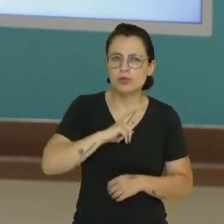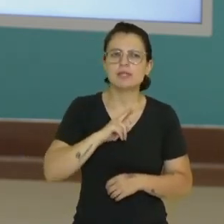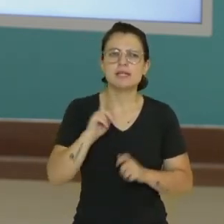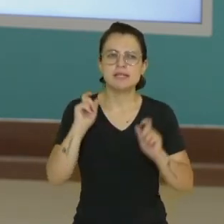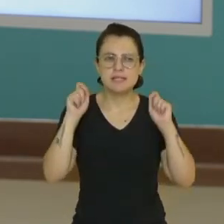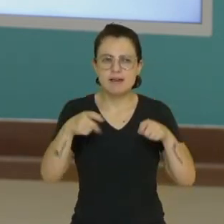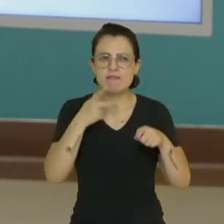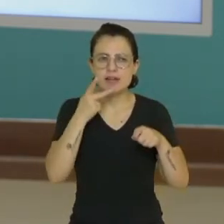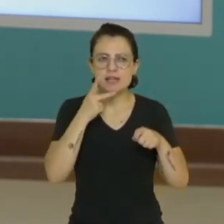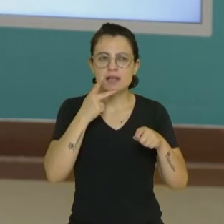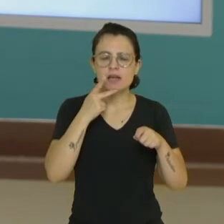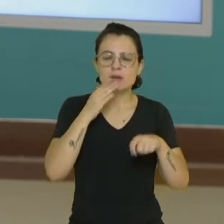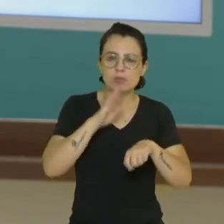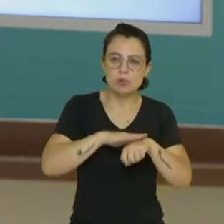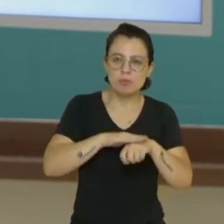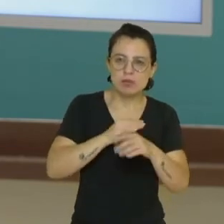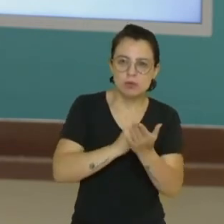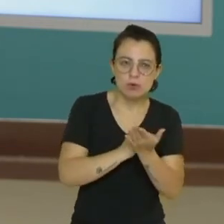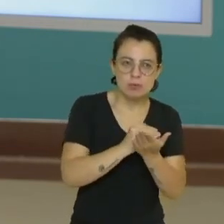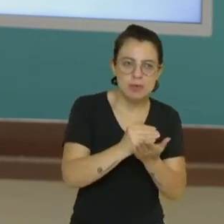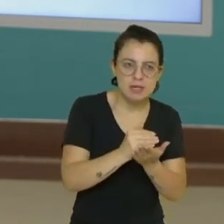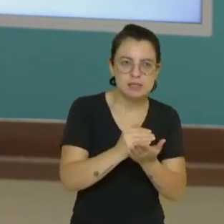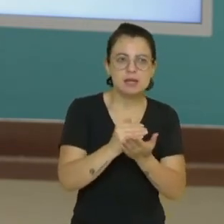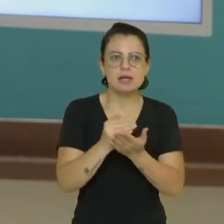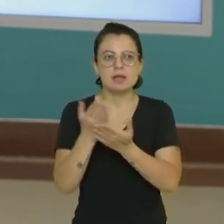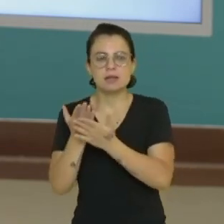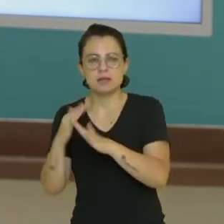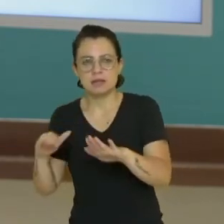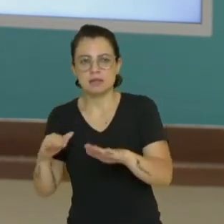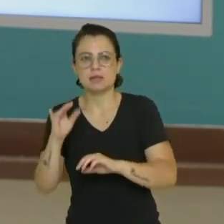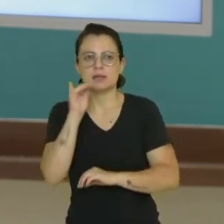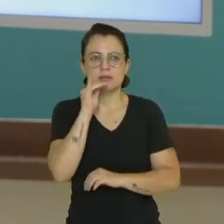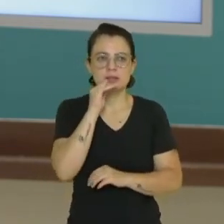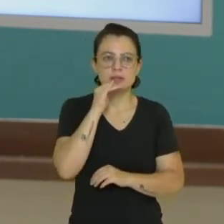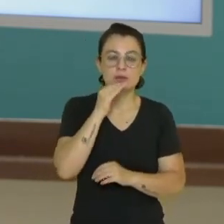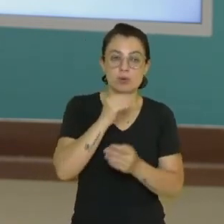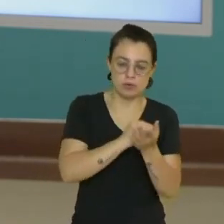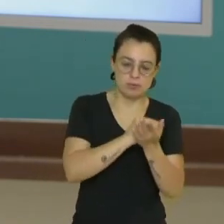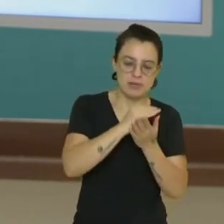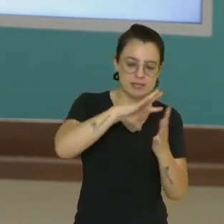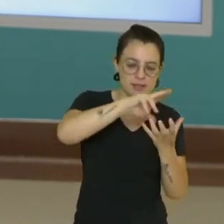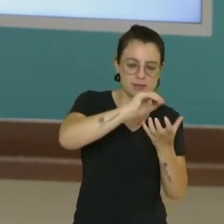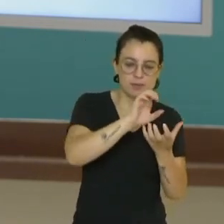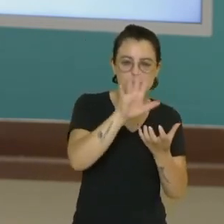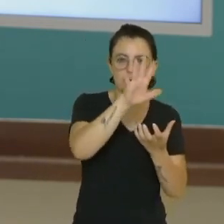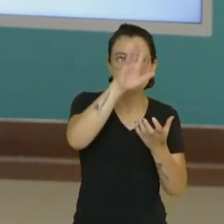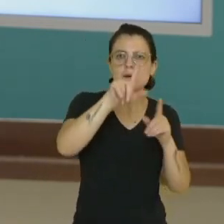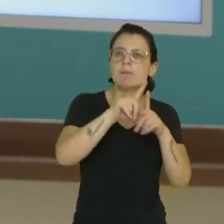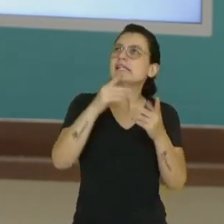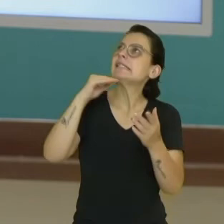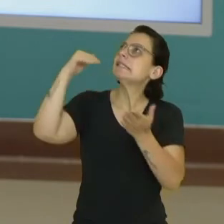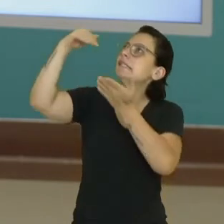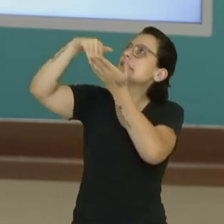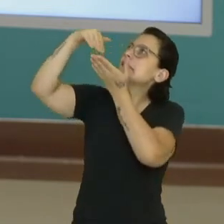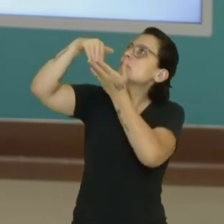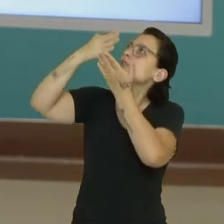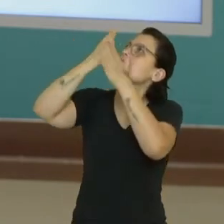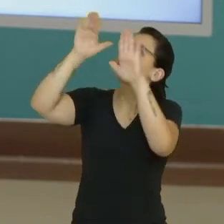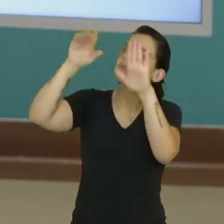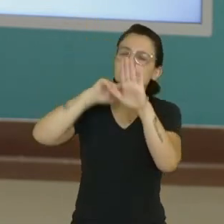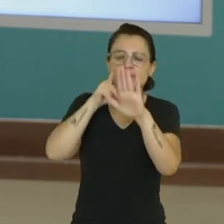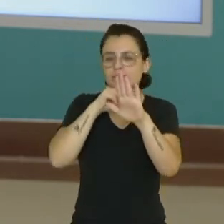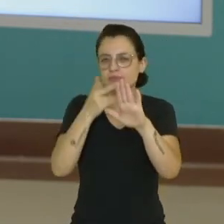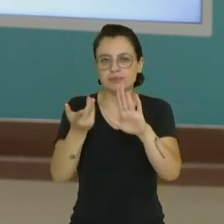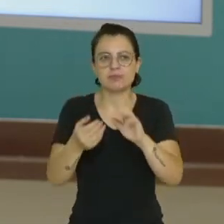ela começa e onde ela termina? Ela começa sobre a superfície terrestre, mas não é possível indicar com precisão o seu